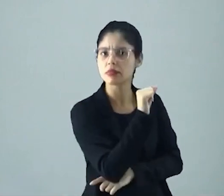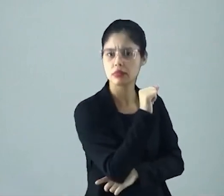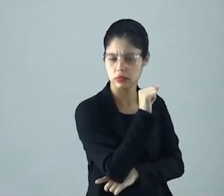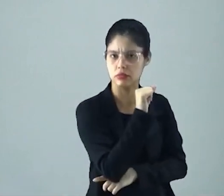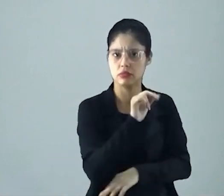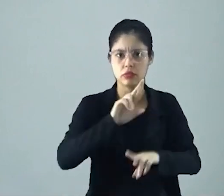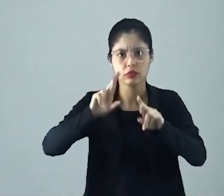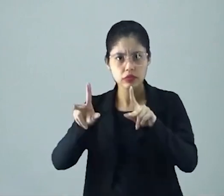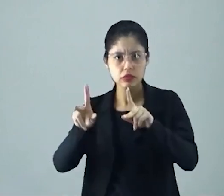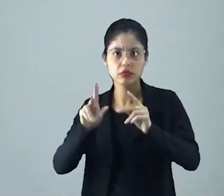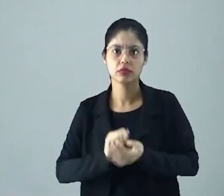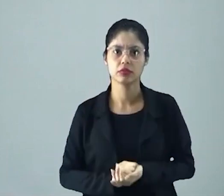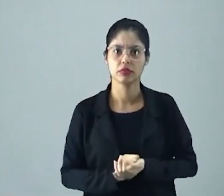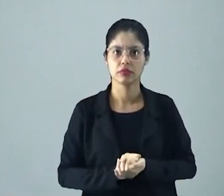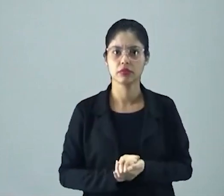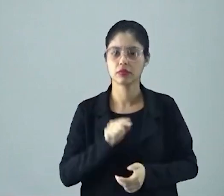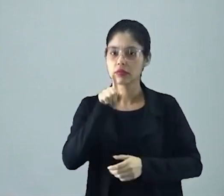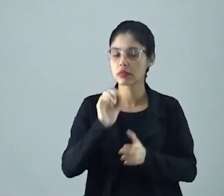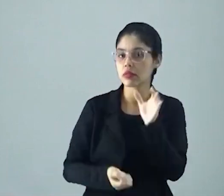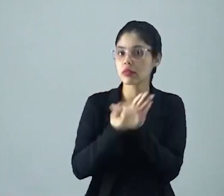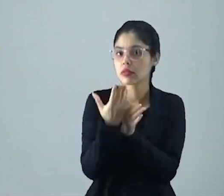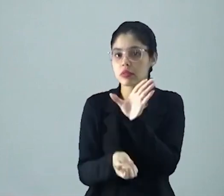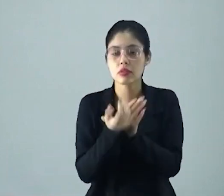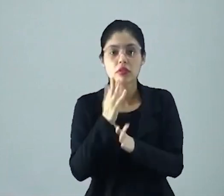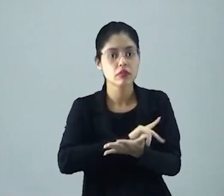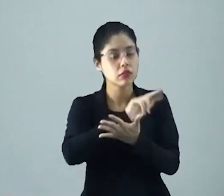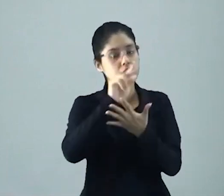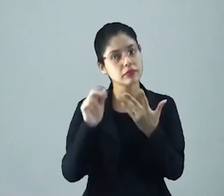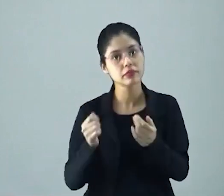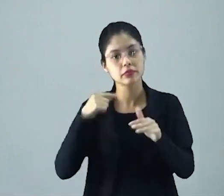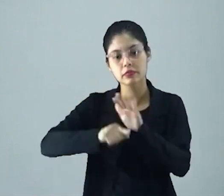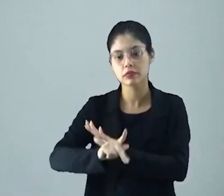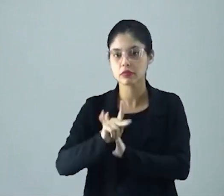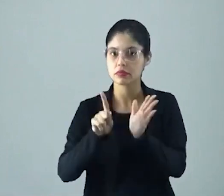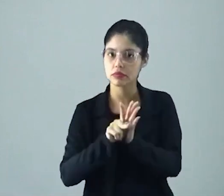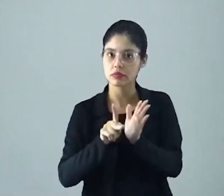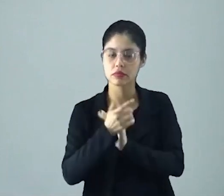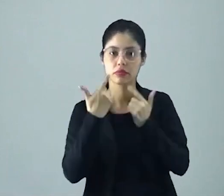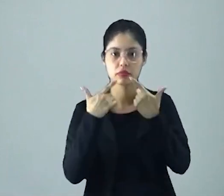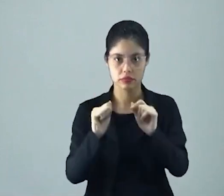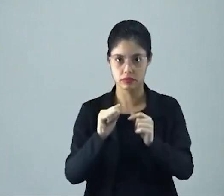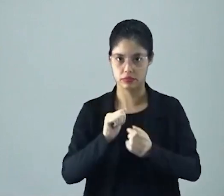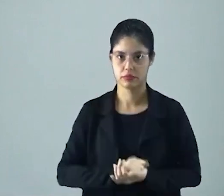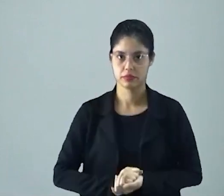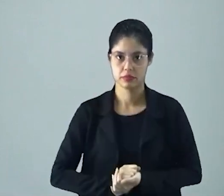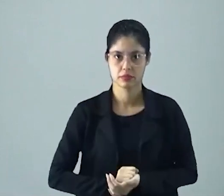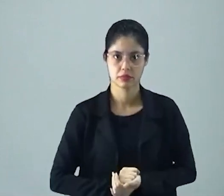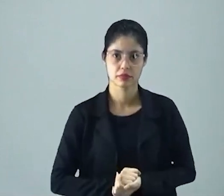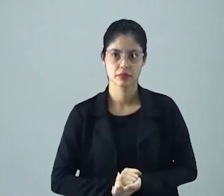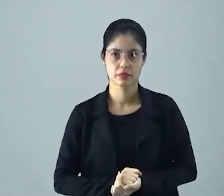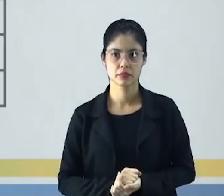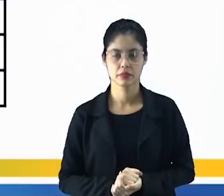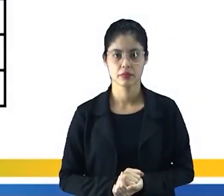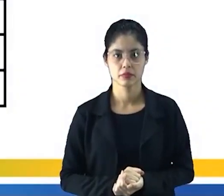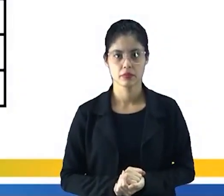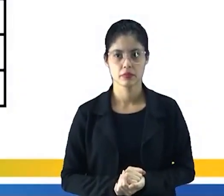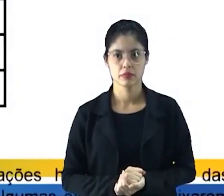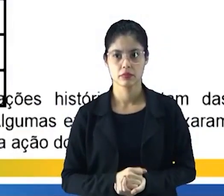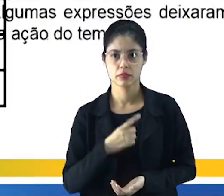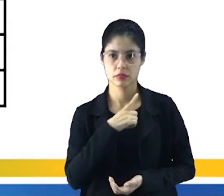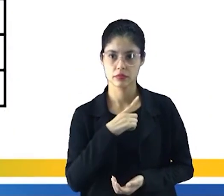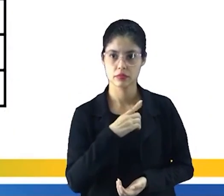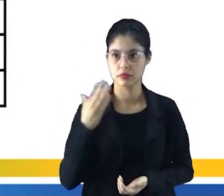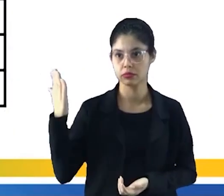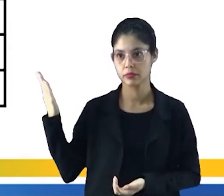rápida ou diferente, e isso aí vai gerando variações dentro da nossa língua. Vamos lá? Então,